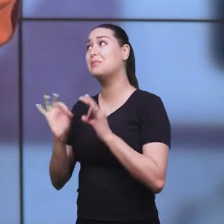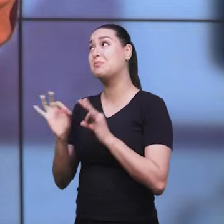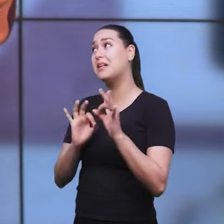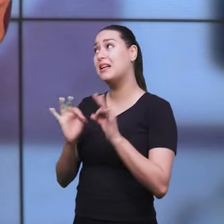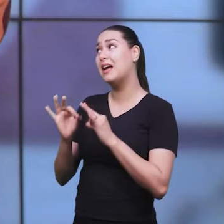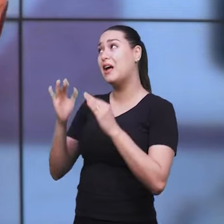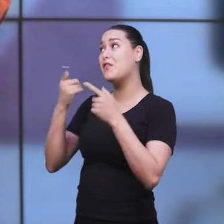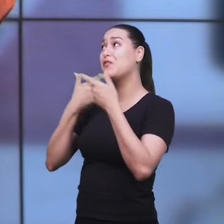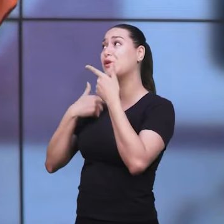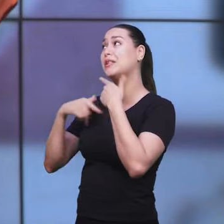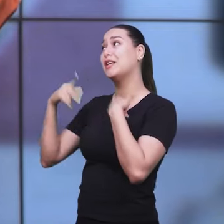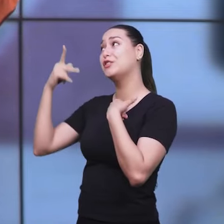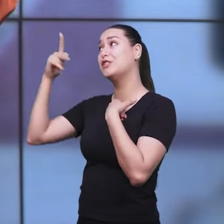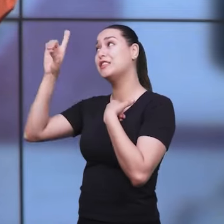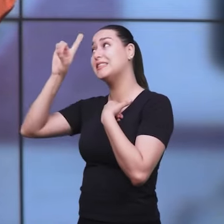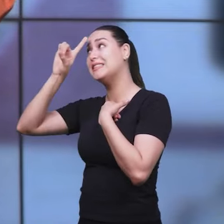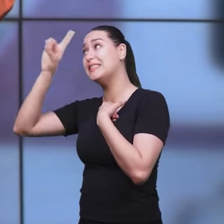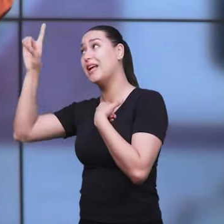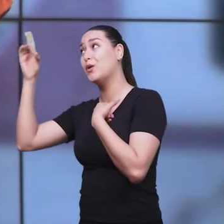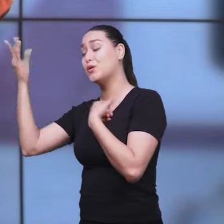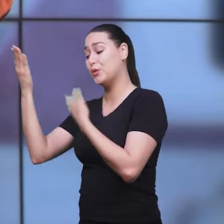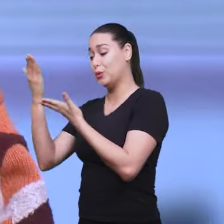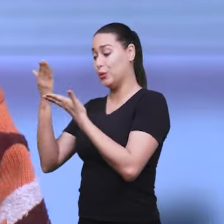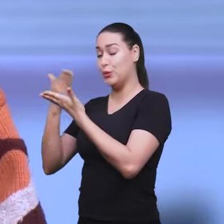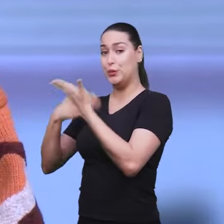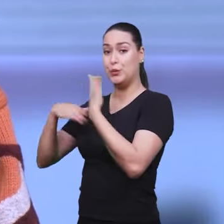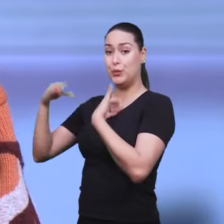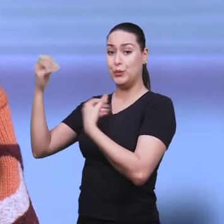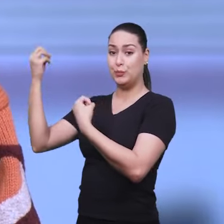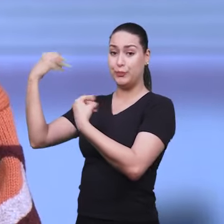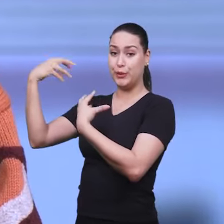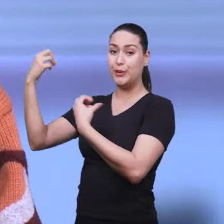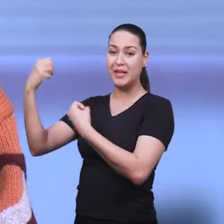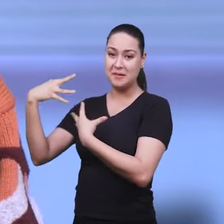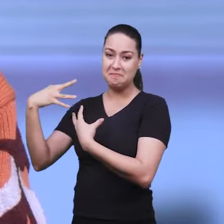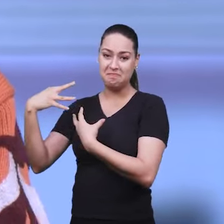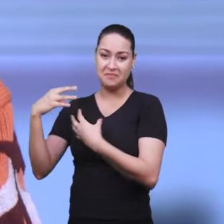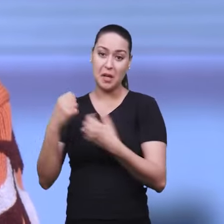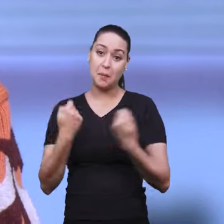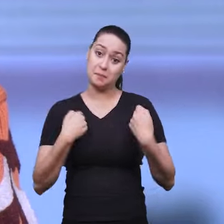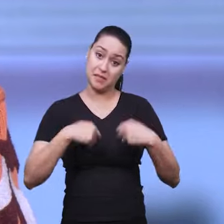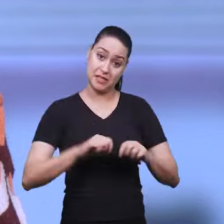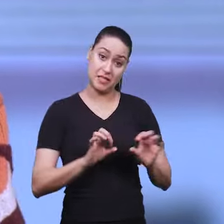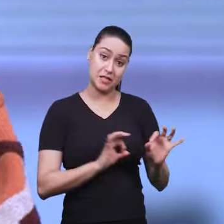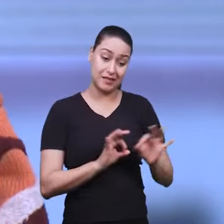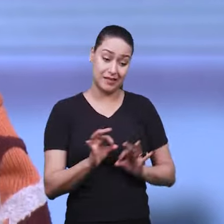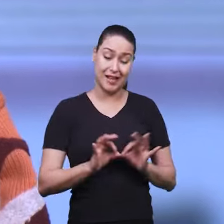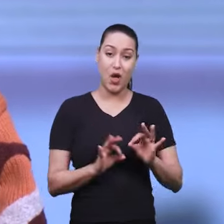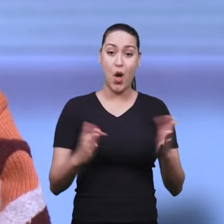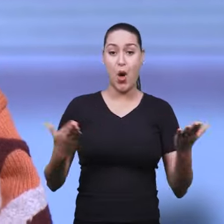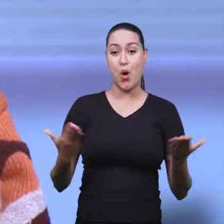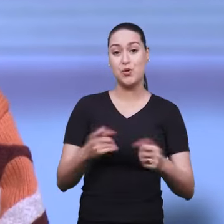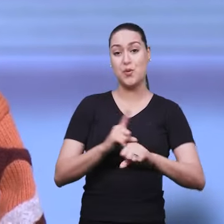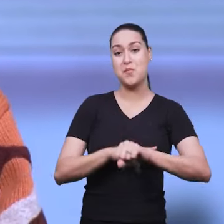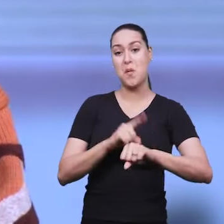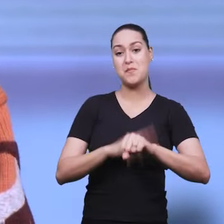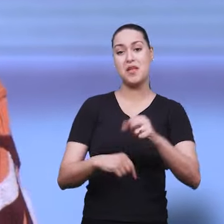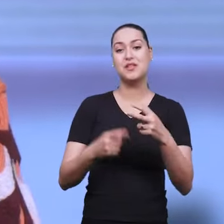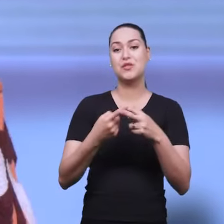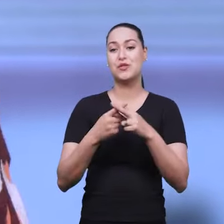aperfeiçoar a vontade de Deus Pai em nós. É preciso um ajuste nas nossas vestes? Hoje é tempo